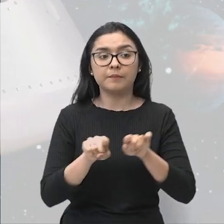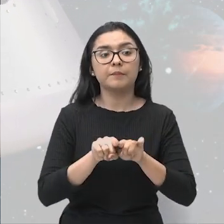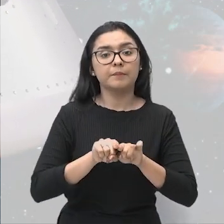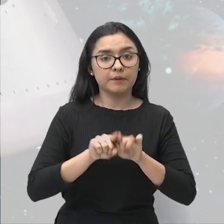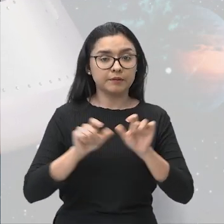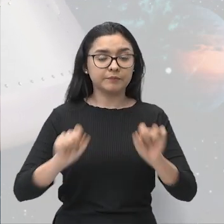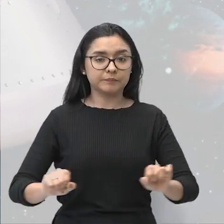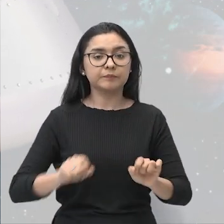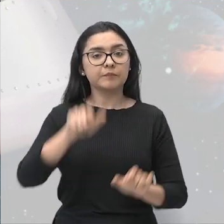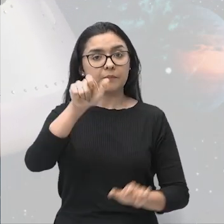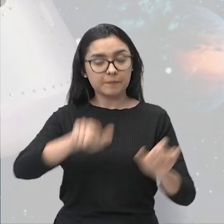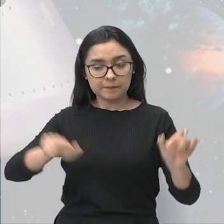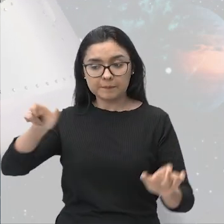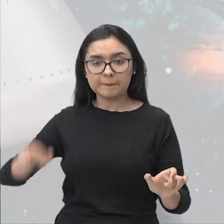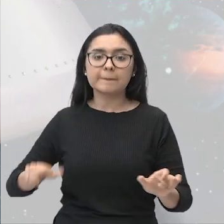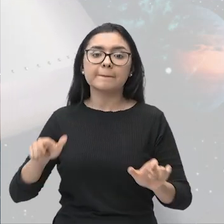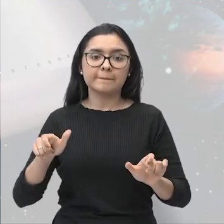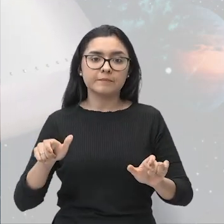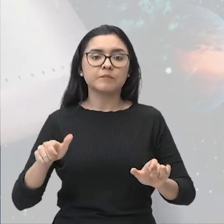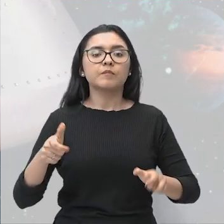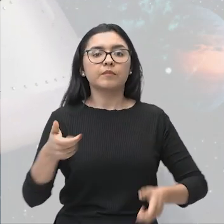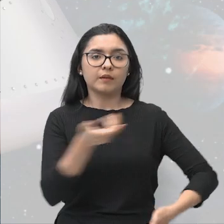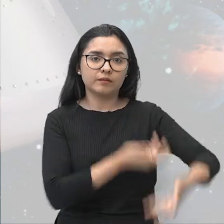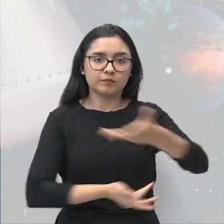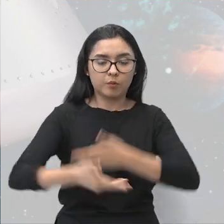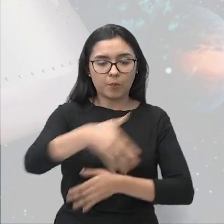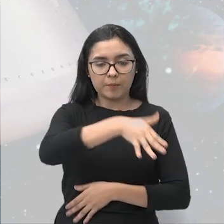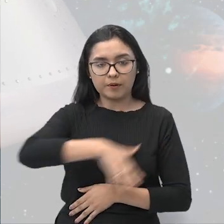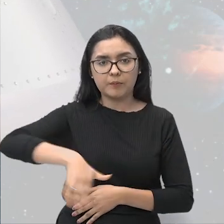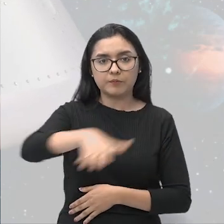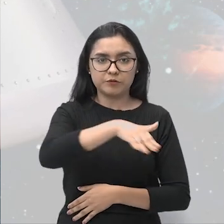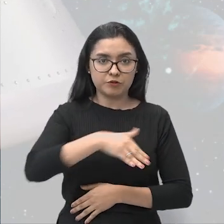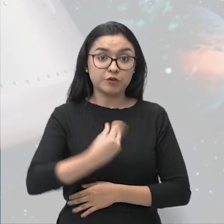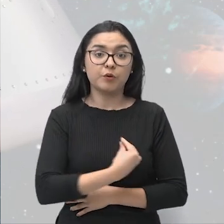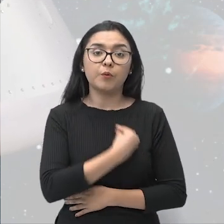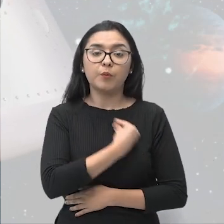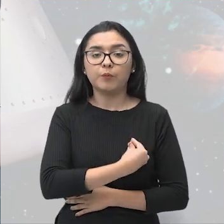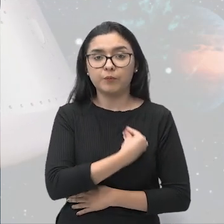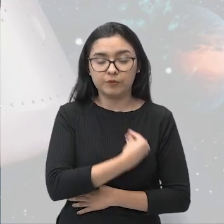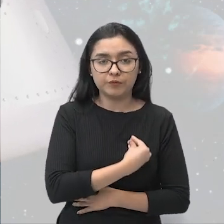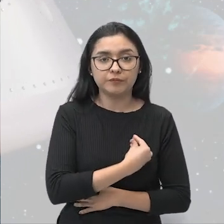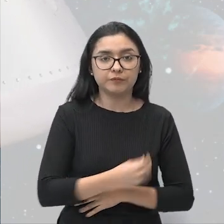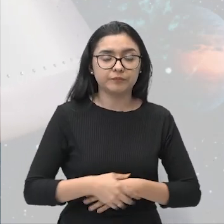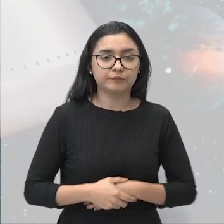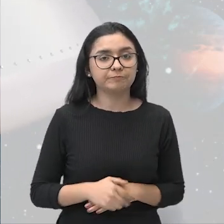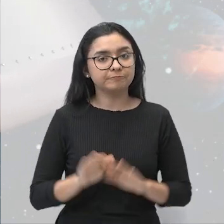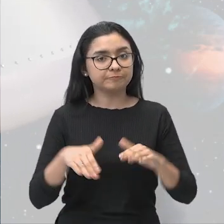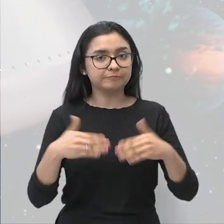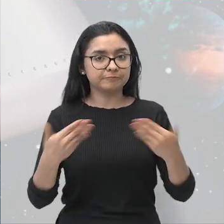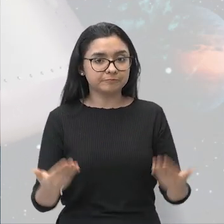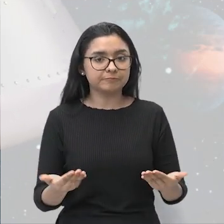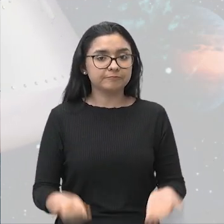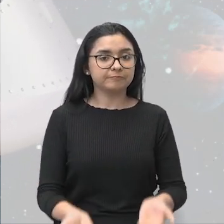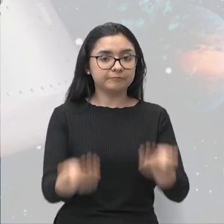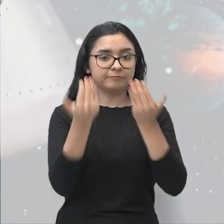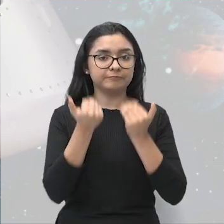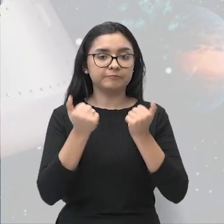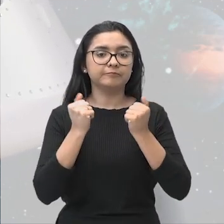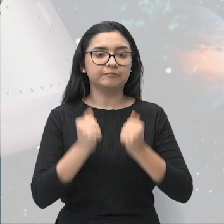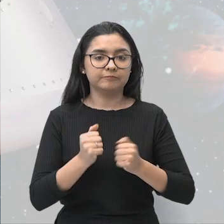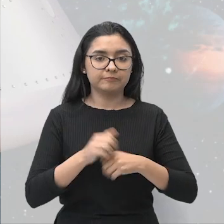do indivíduo com o meio ambiente, certo? Então, vamos